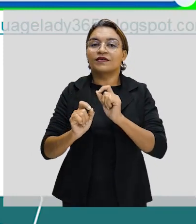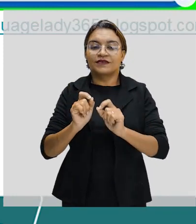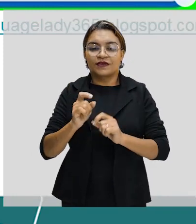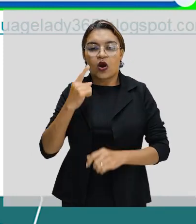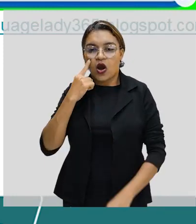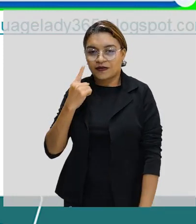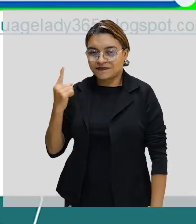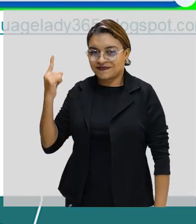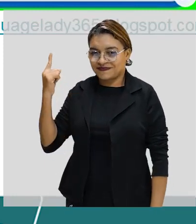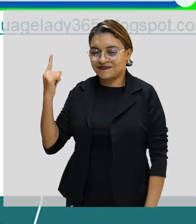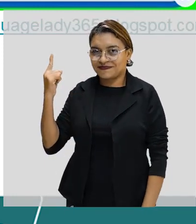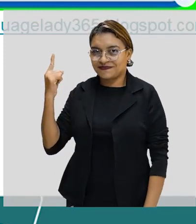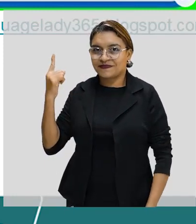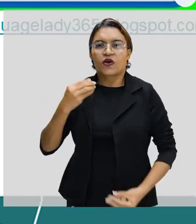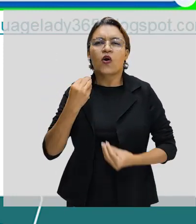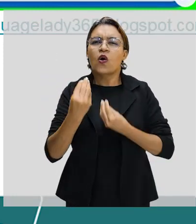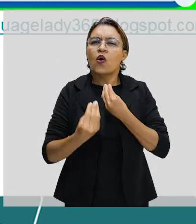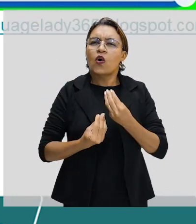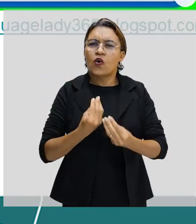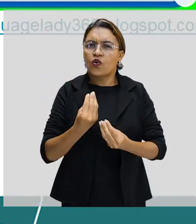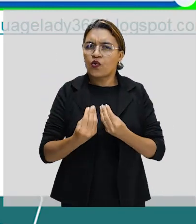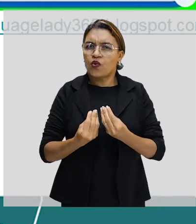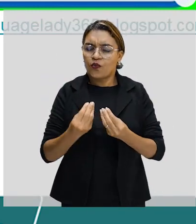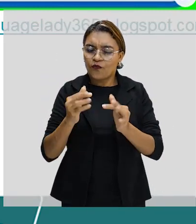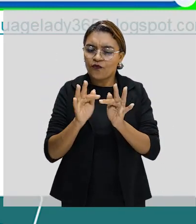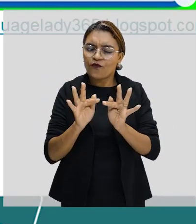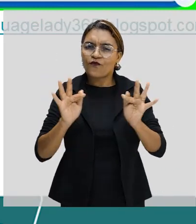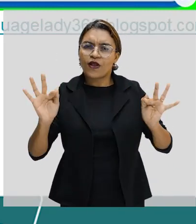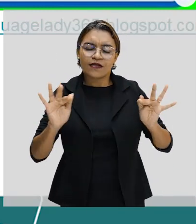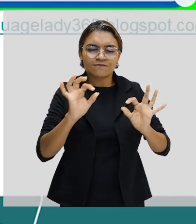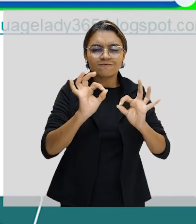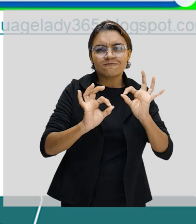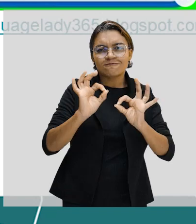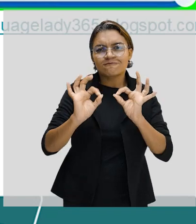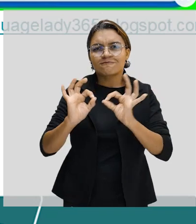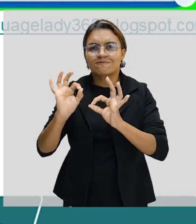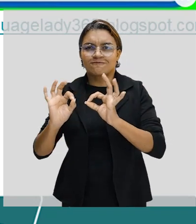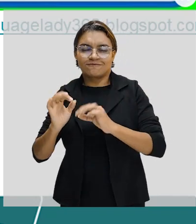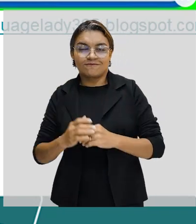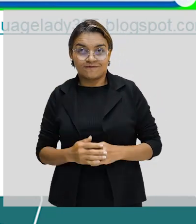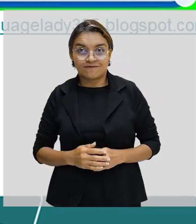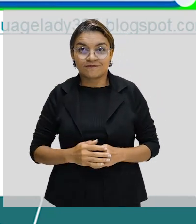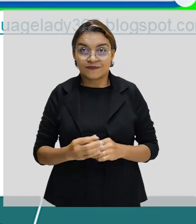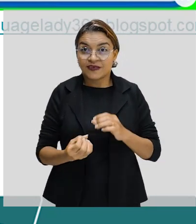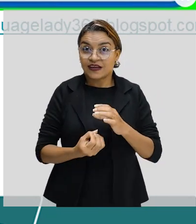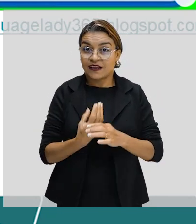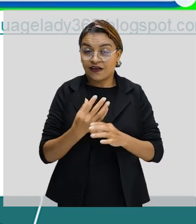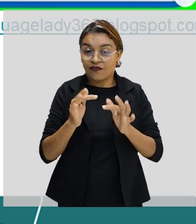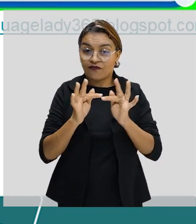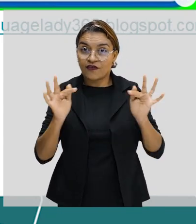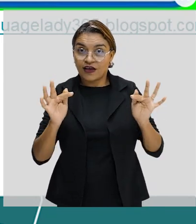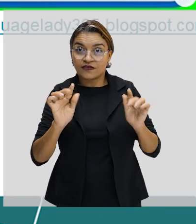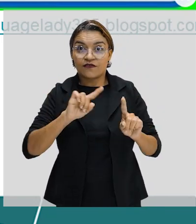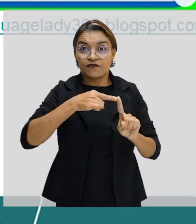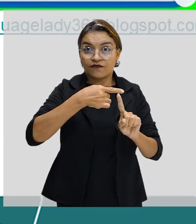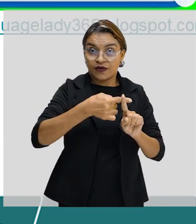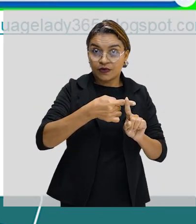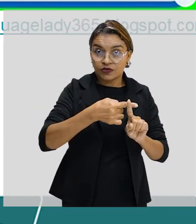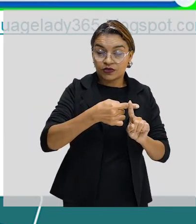forming sentences. Como que nós formamos as sentenças, ou como que nós criamos as frases